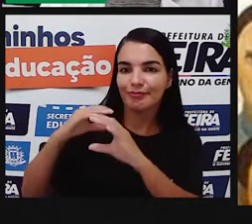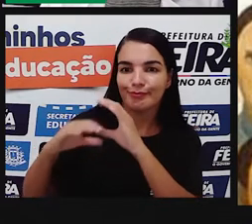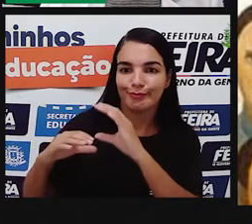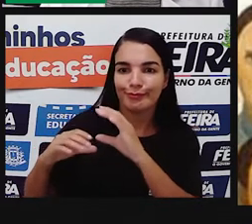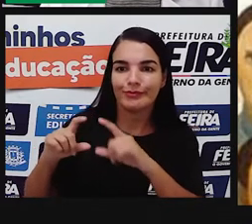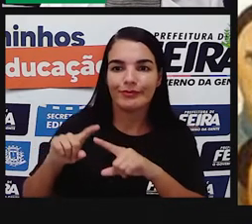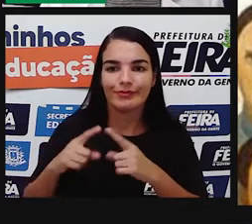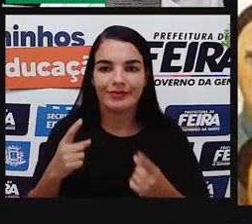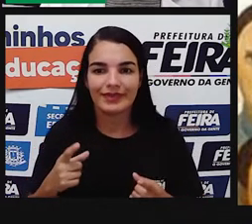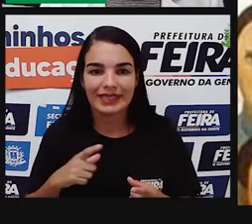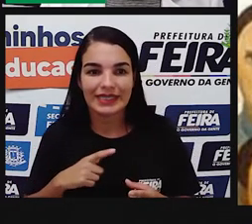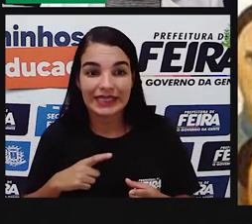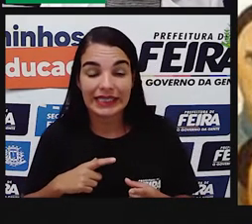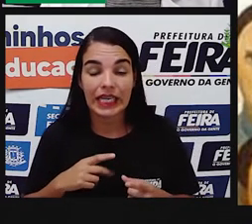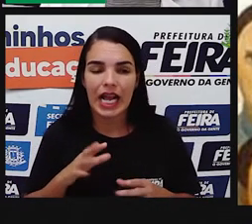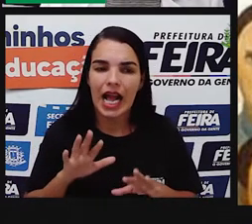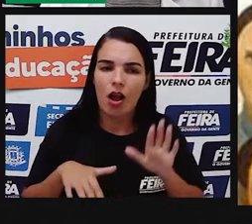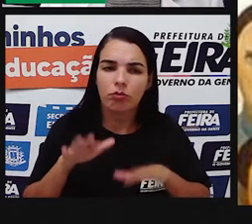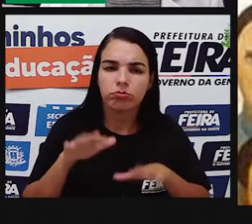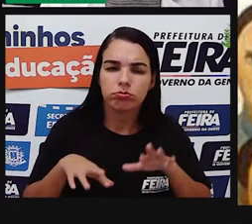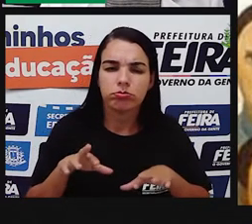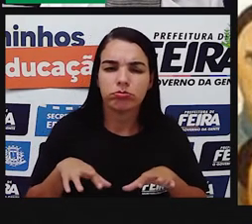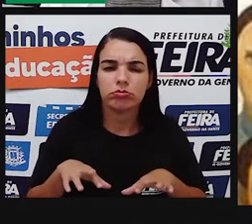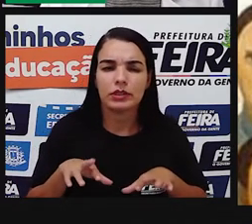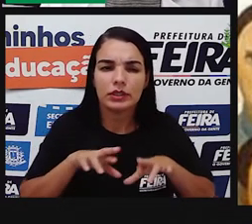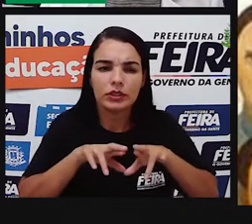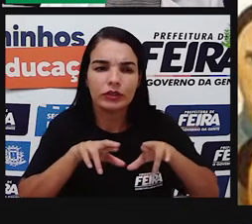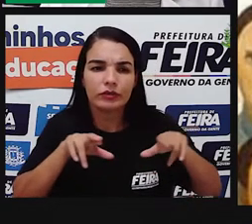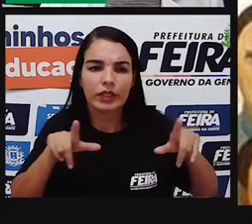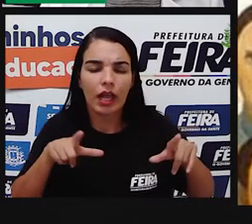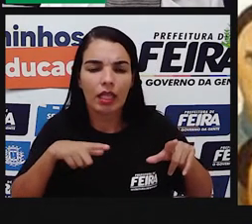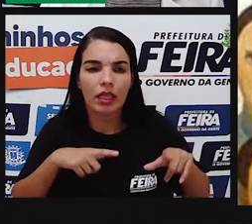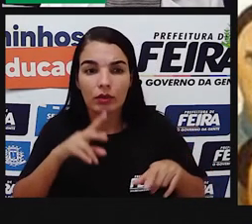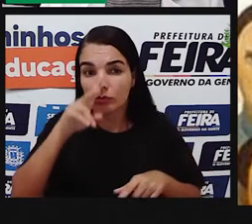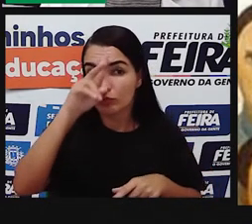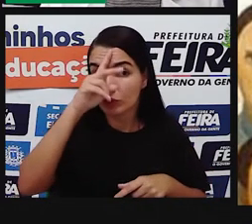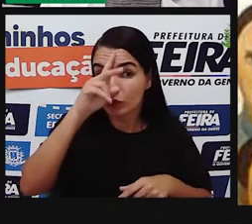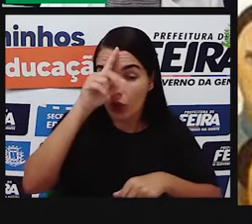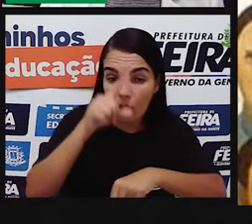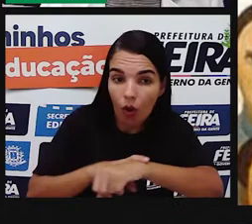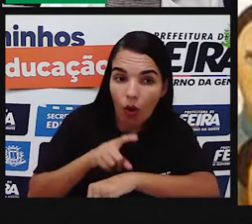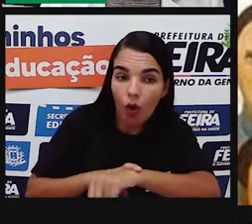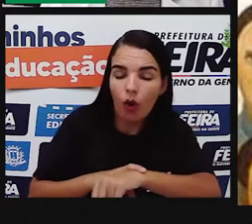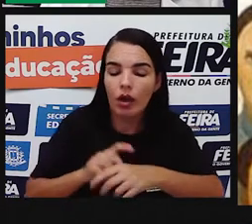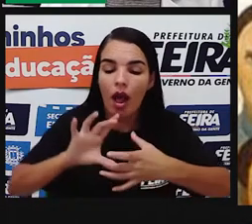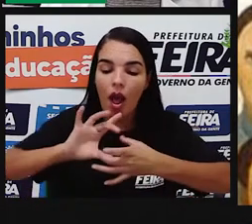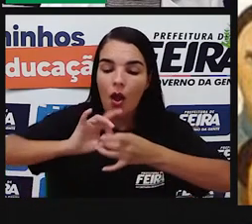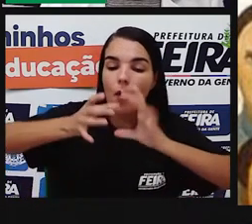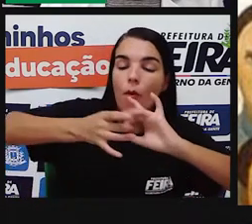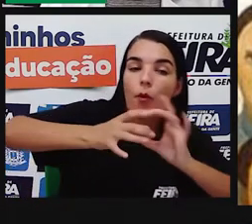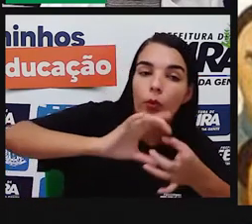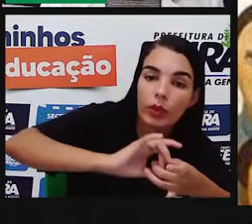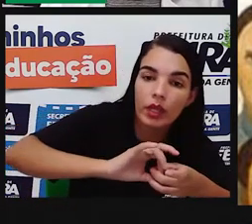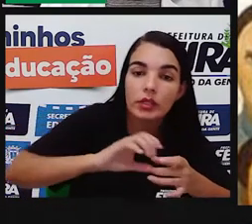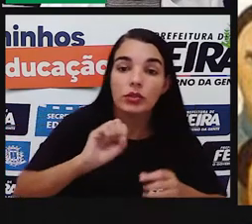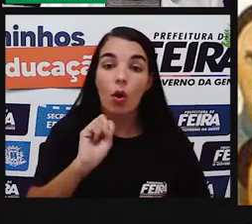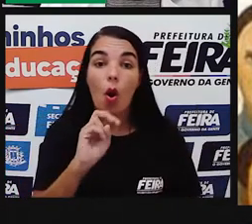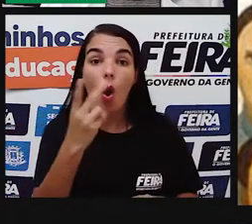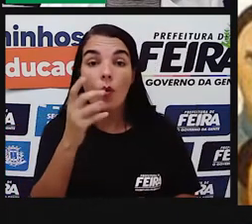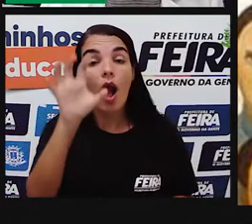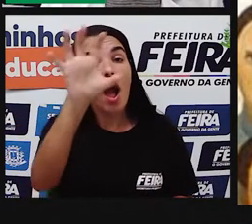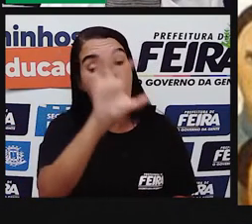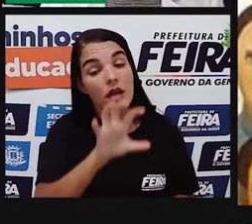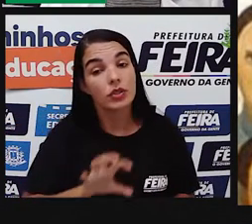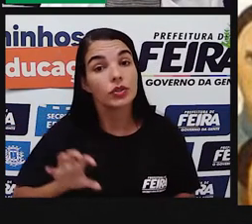como convenções sociais, momento histórico, contexto ou região em que um falante ou grupo